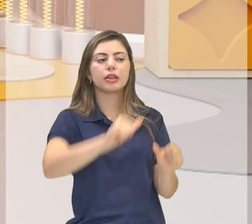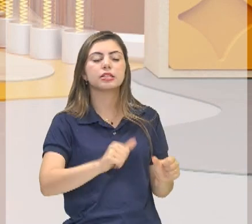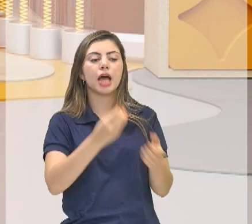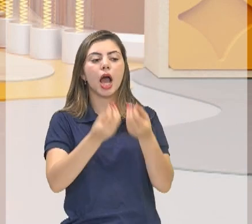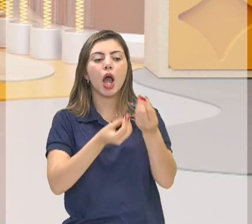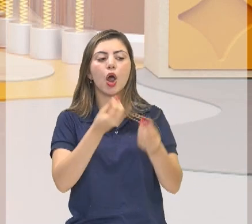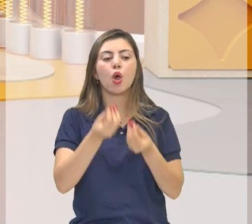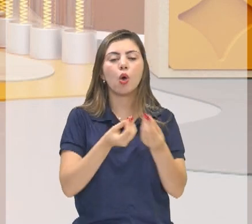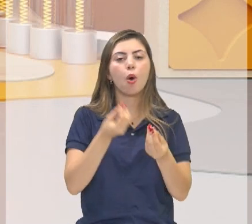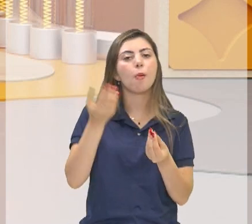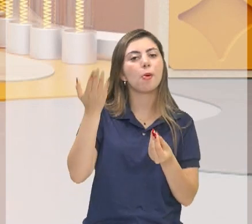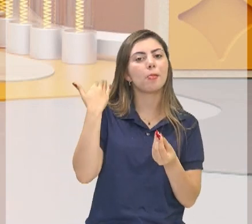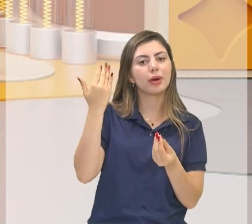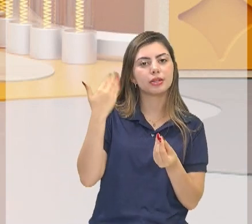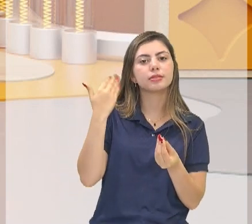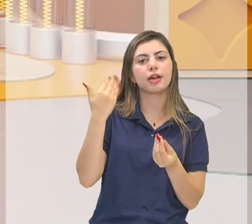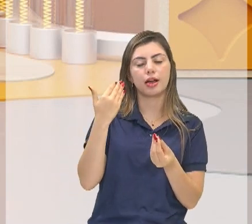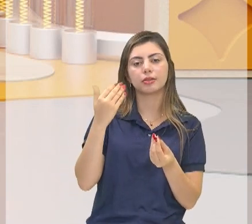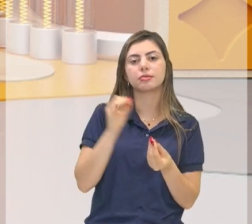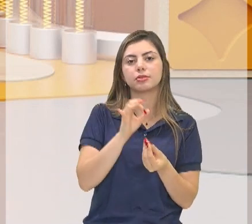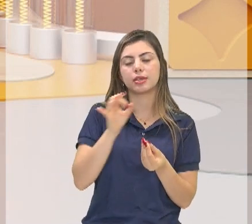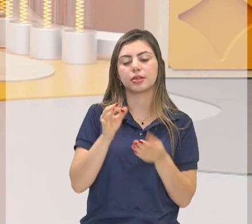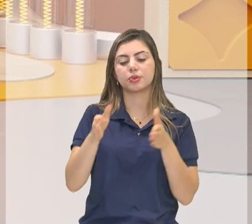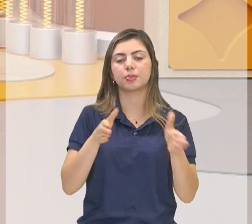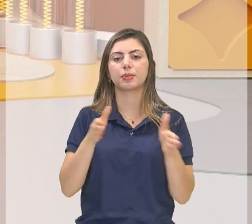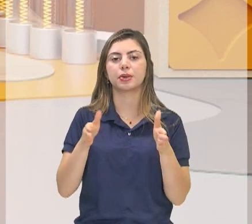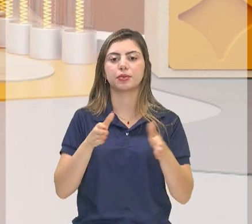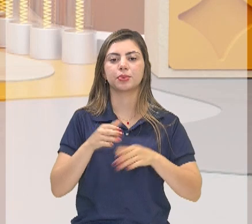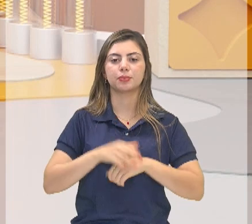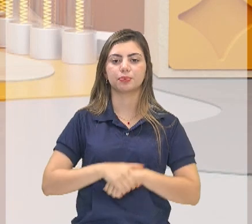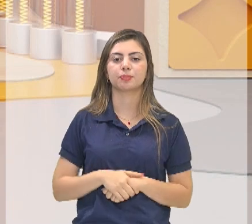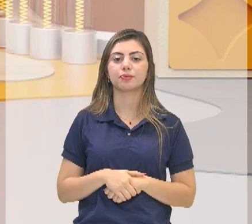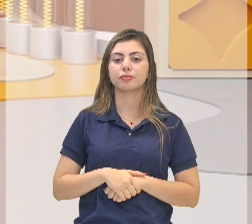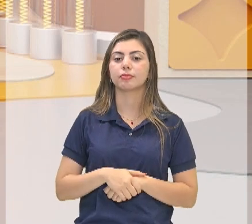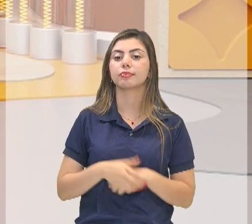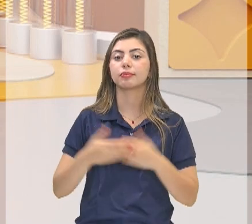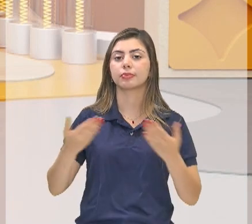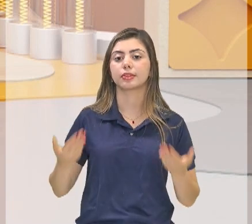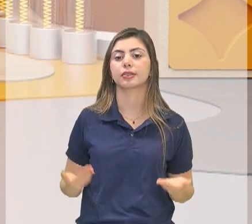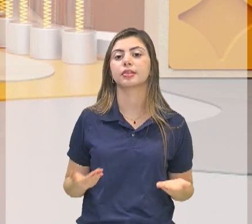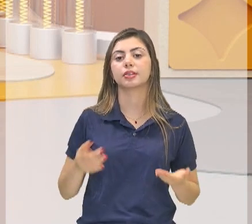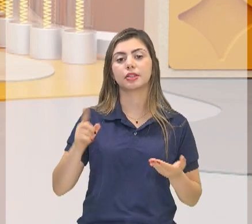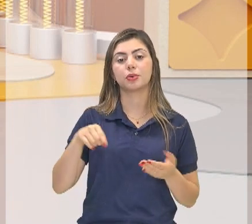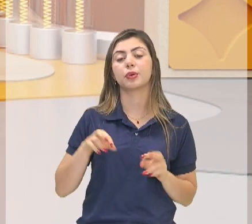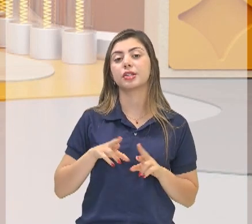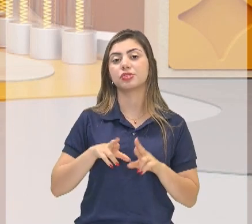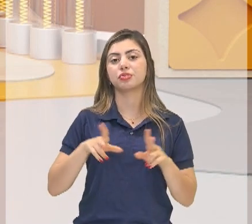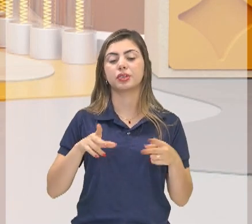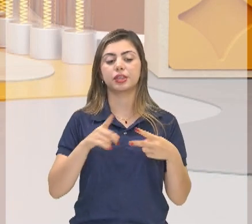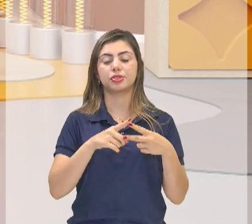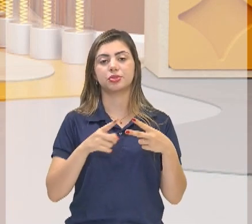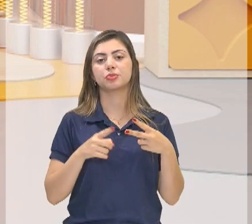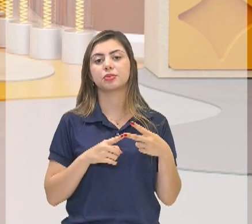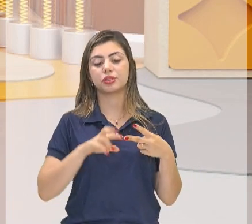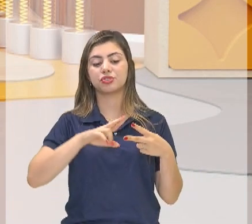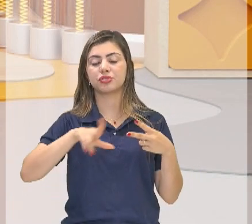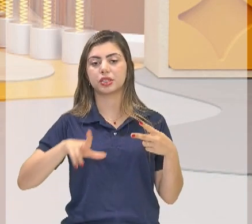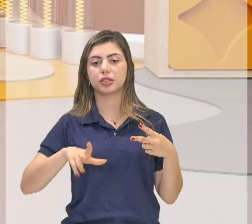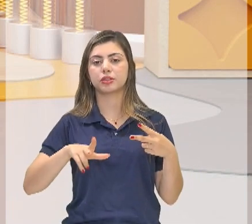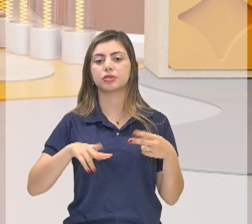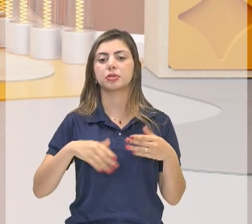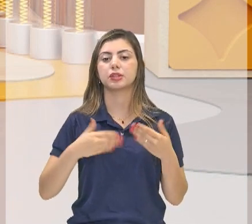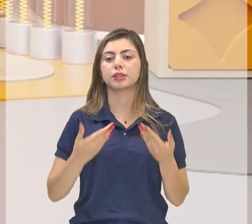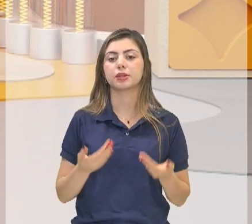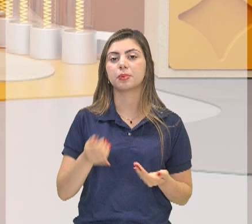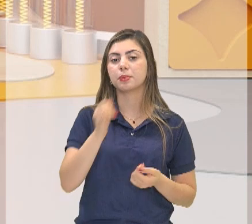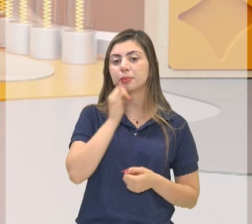a respeito do que foi aquele período. É algo completamente diferente. É como se, ao invés